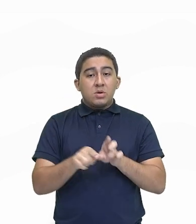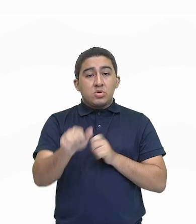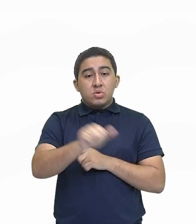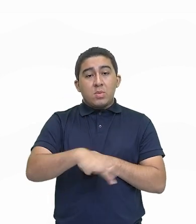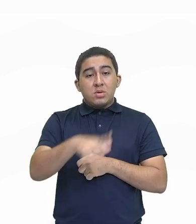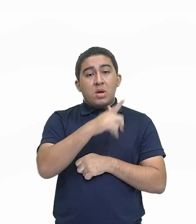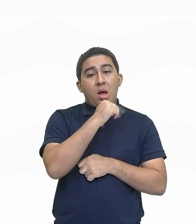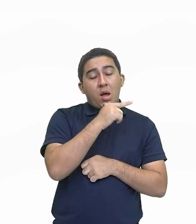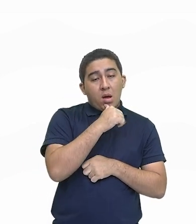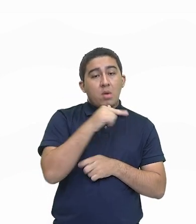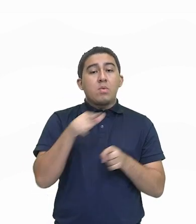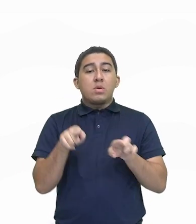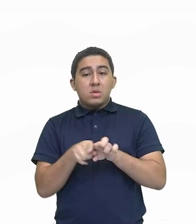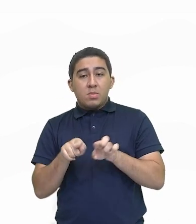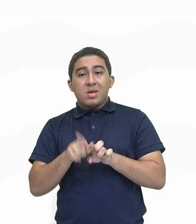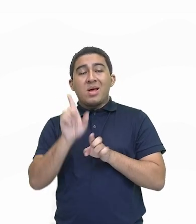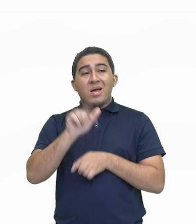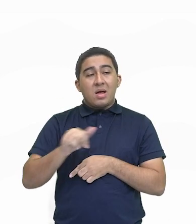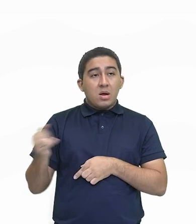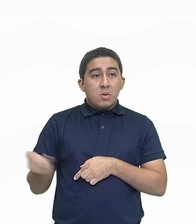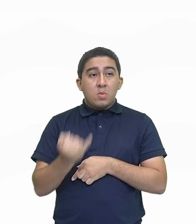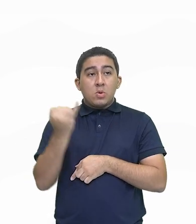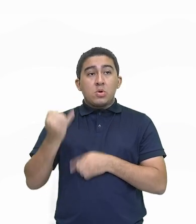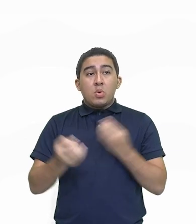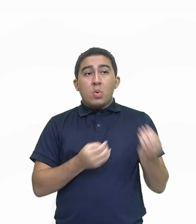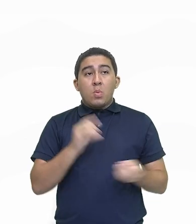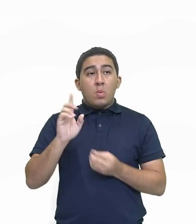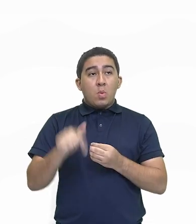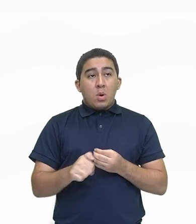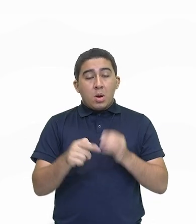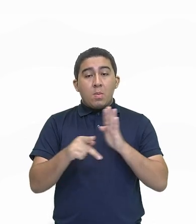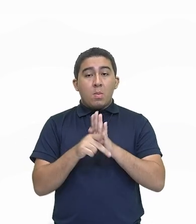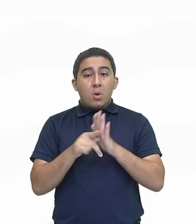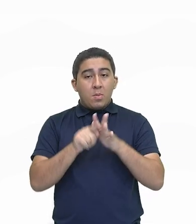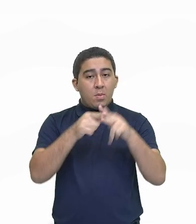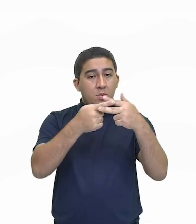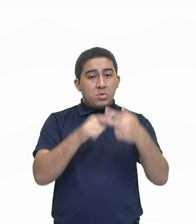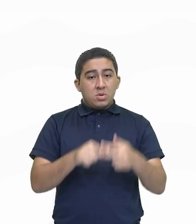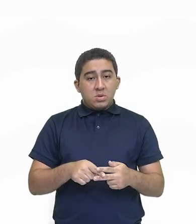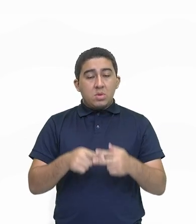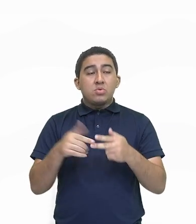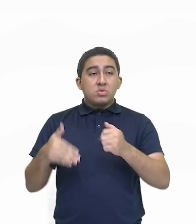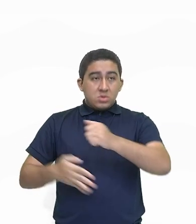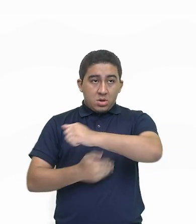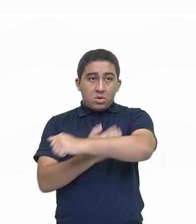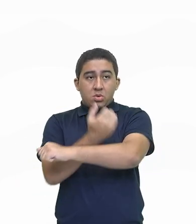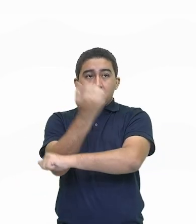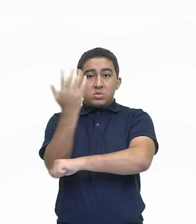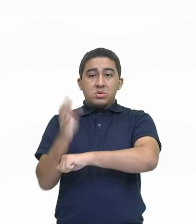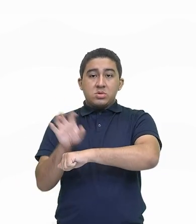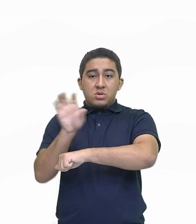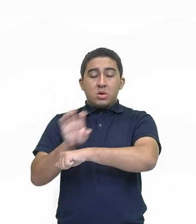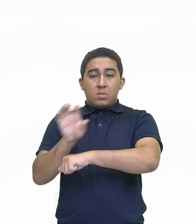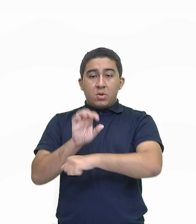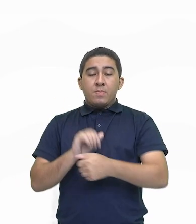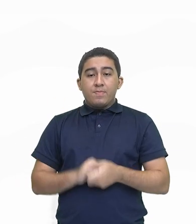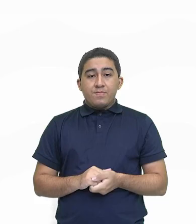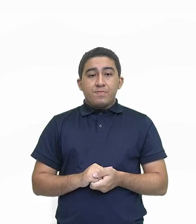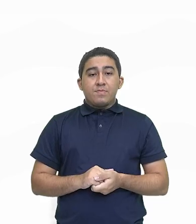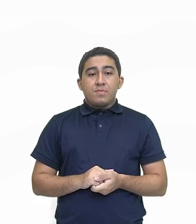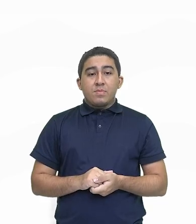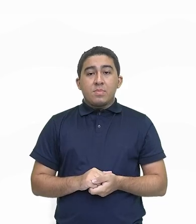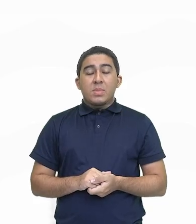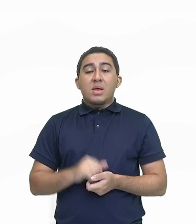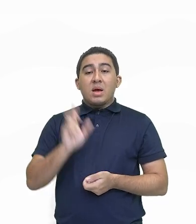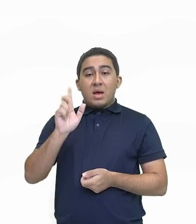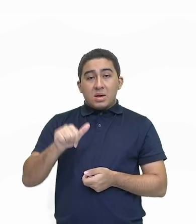aquático, ele é um processo fundamental para o funcionamento e manutenção dos ecossistemas. Essa energia, essa